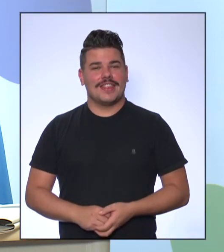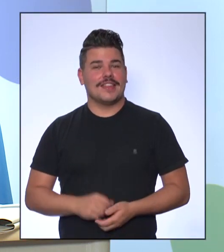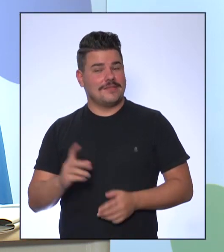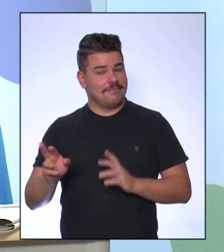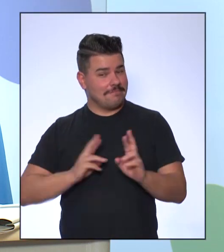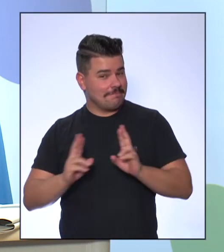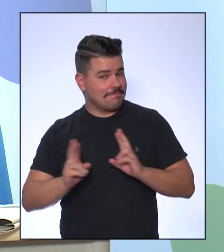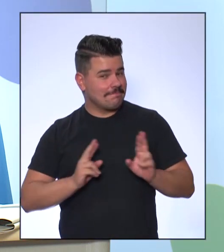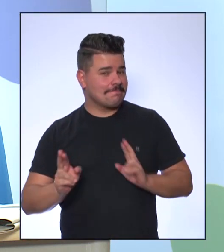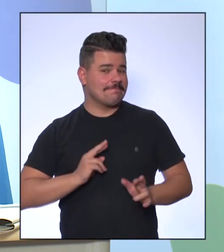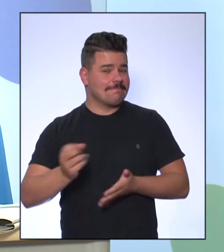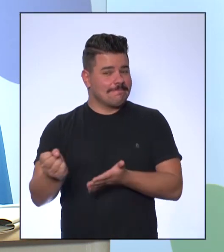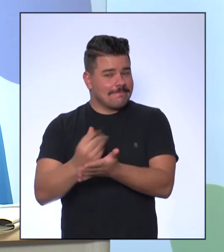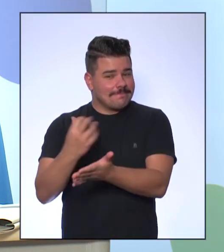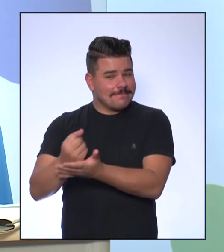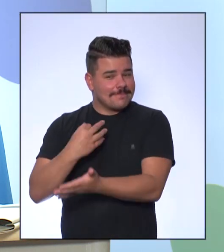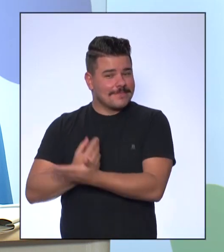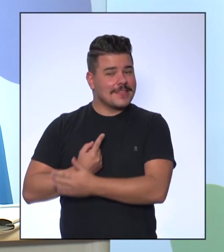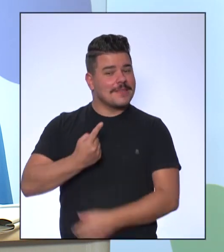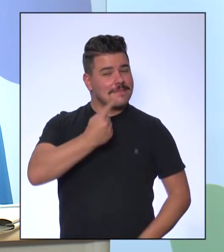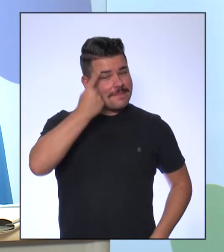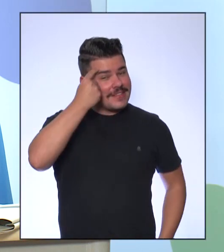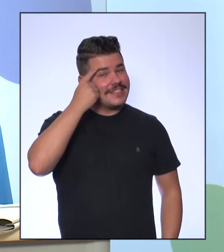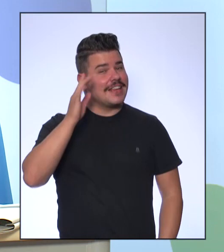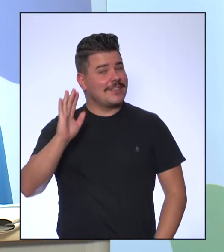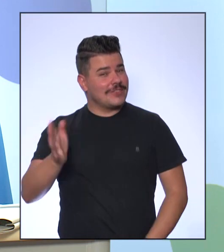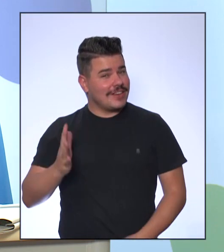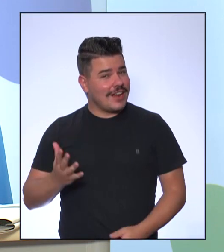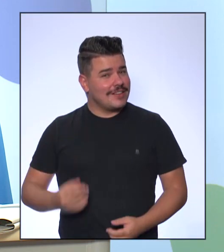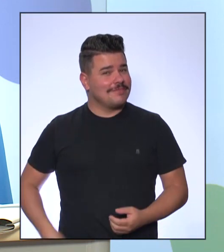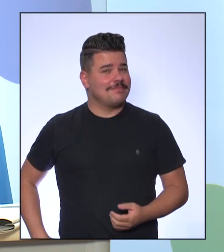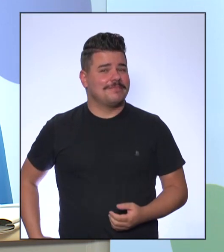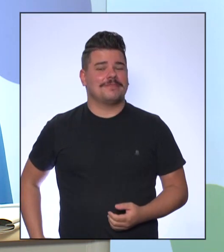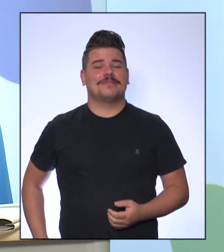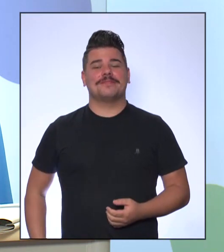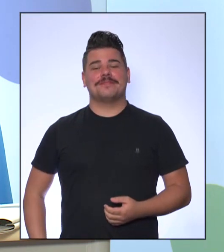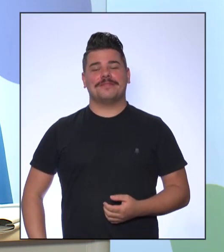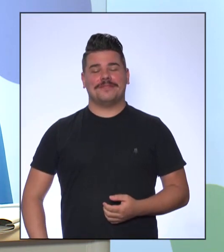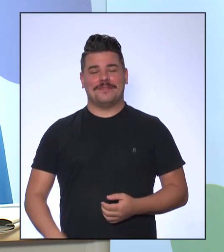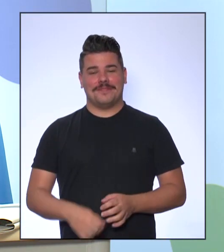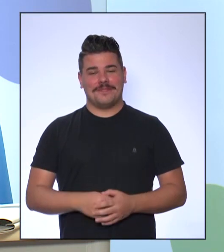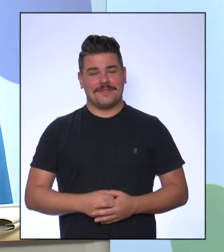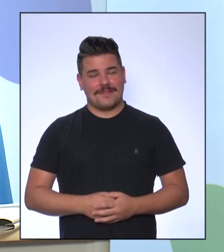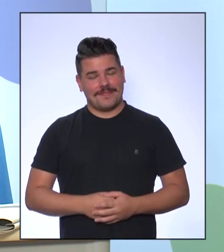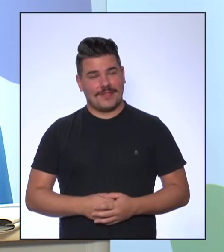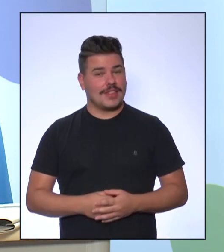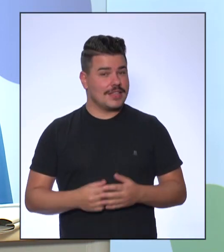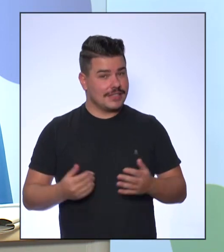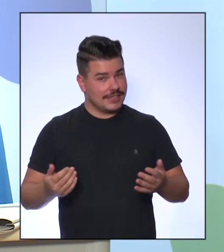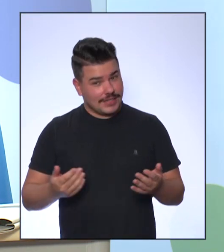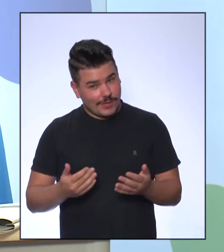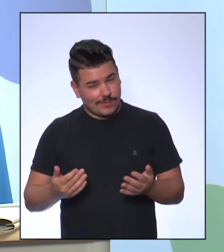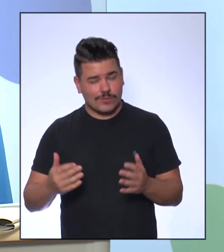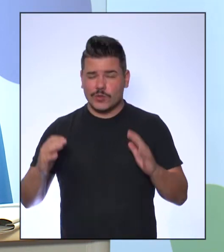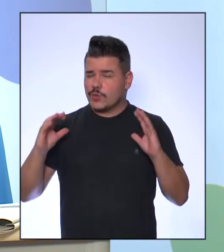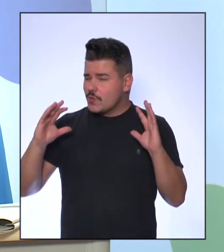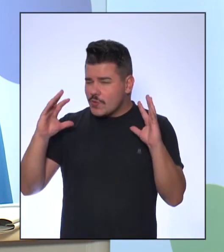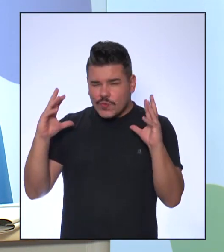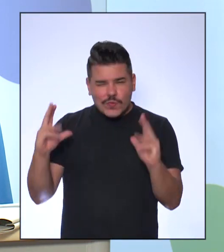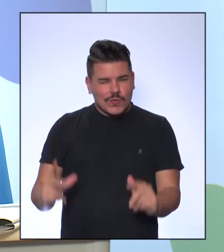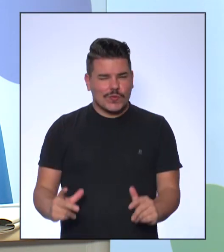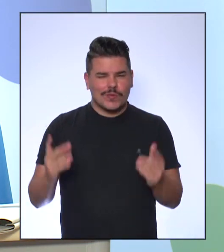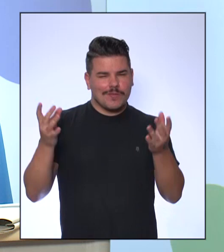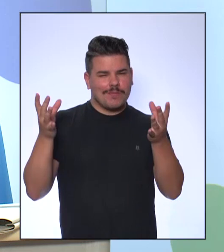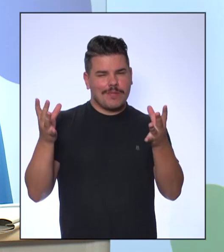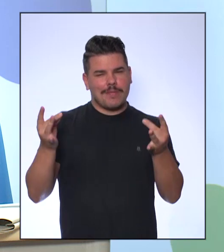então? Já deu um tempinho para vocês pensarem a partir das aulas que vocês tiveram? Olha, todos os aspectos, na